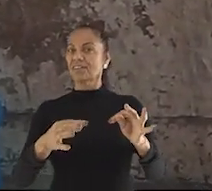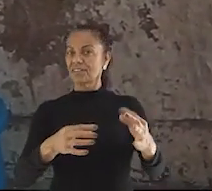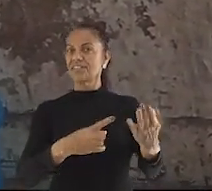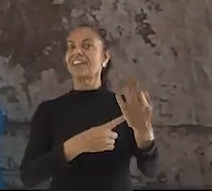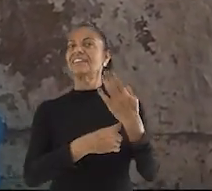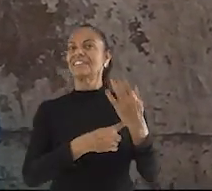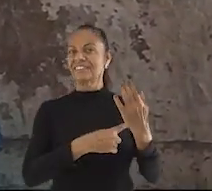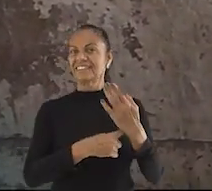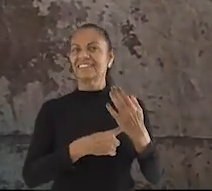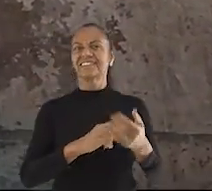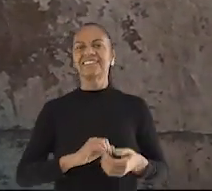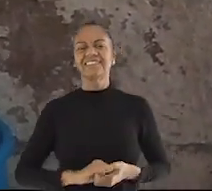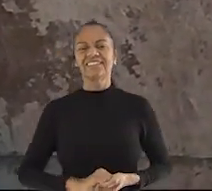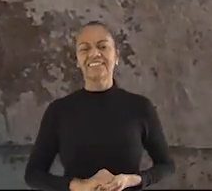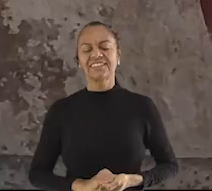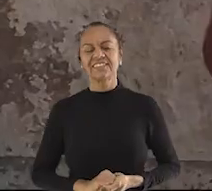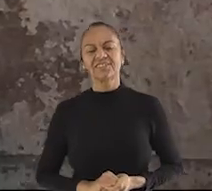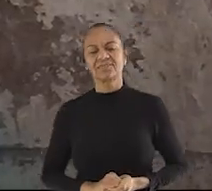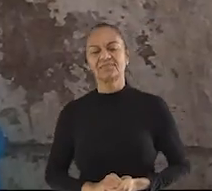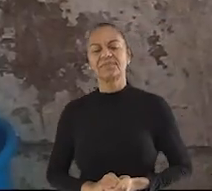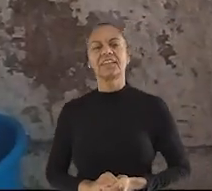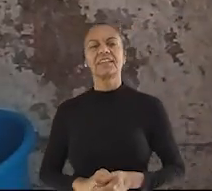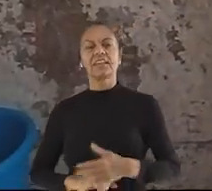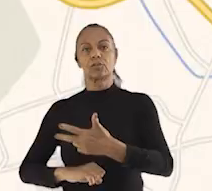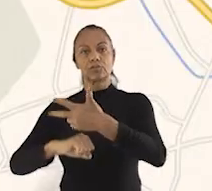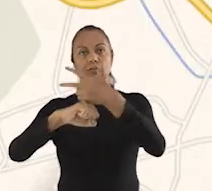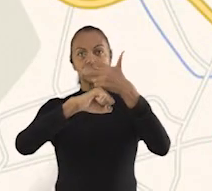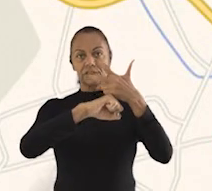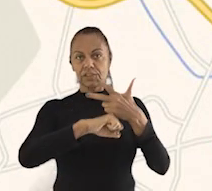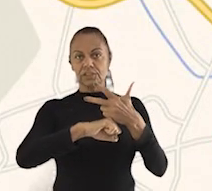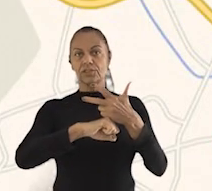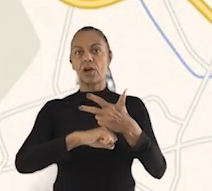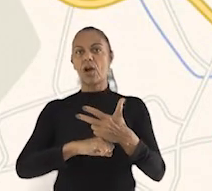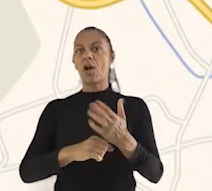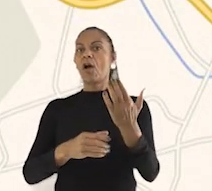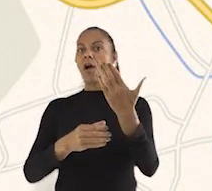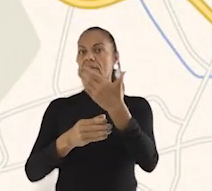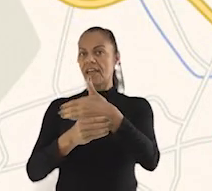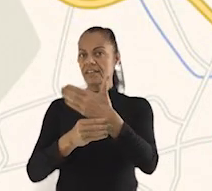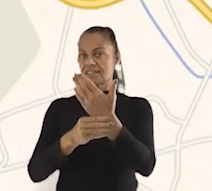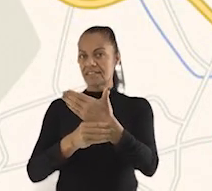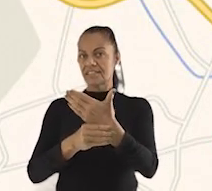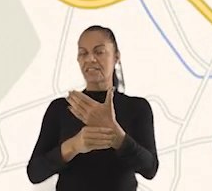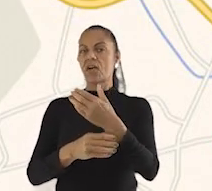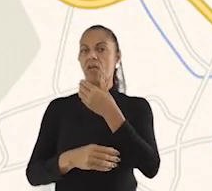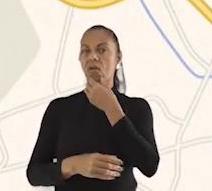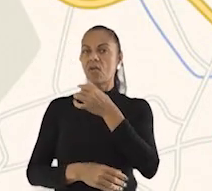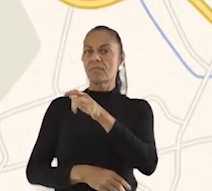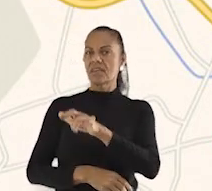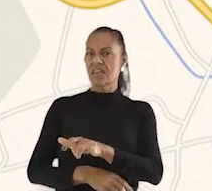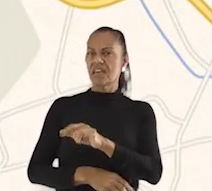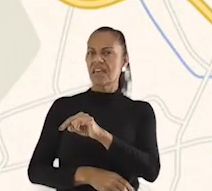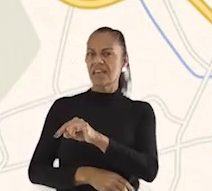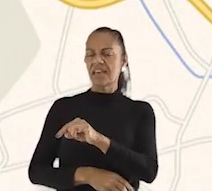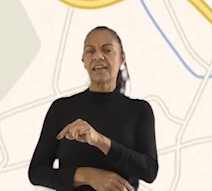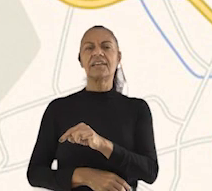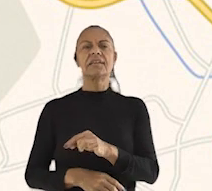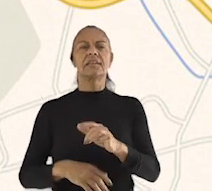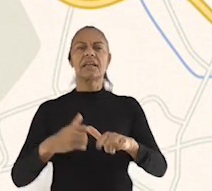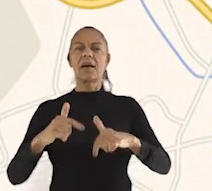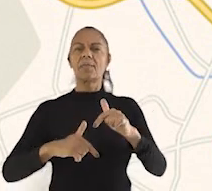ajudar. Ok? Até a próxima! No vídeo, vocês puderam conhecer o taxista